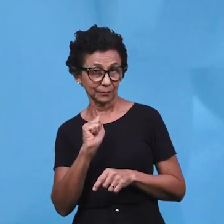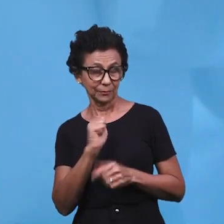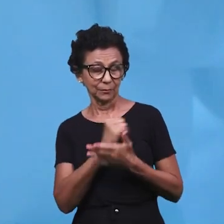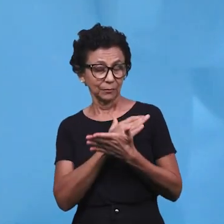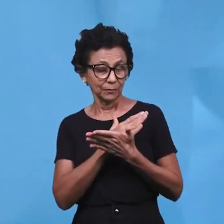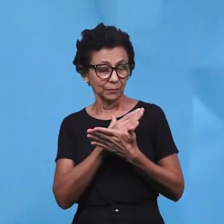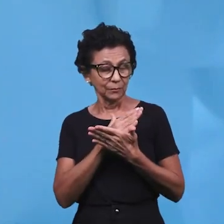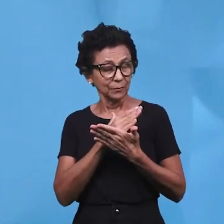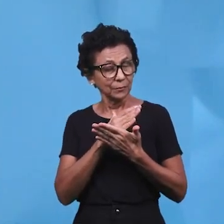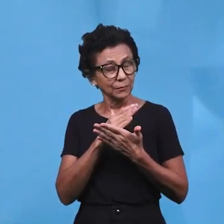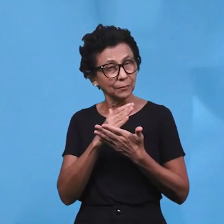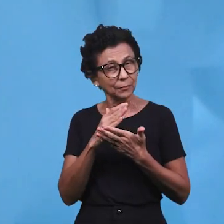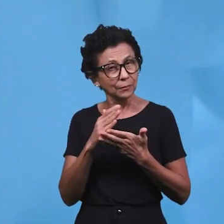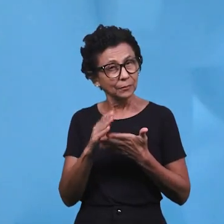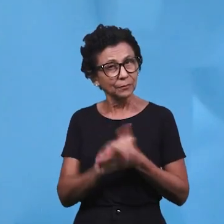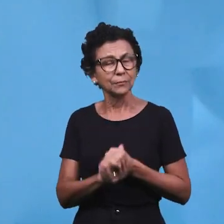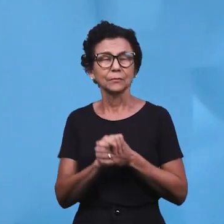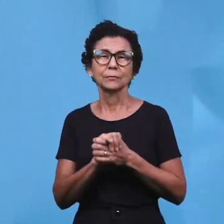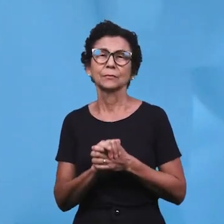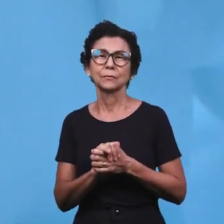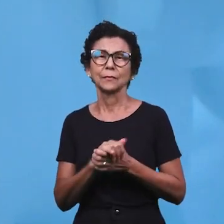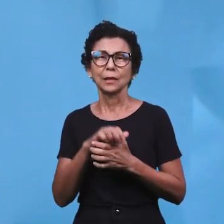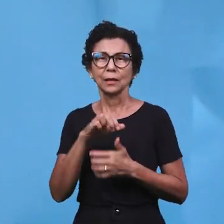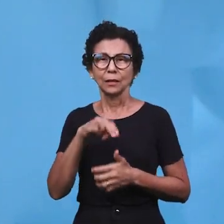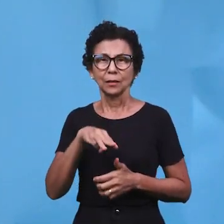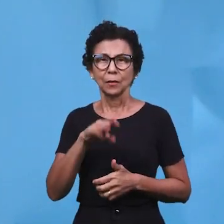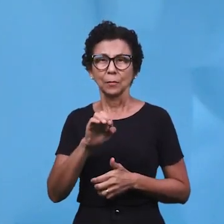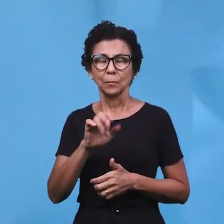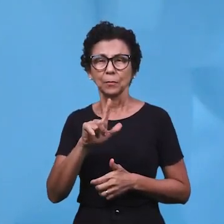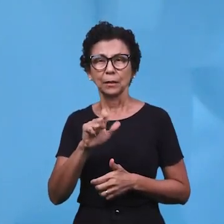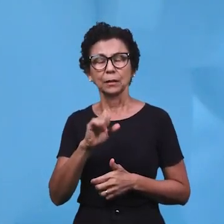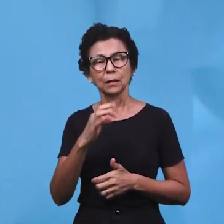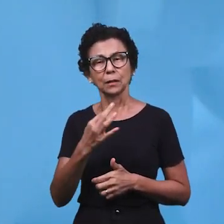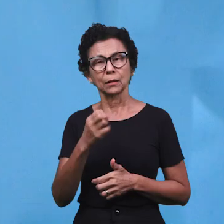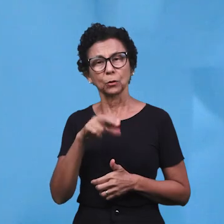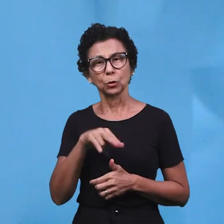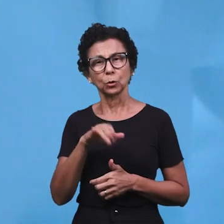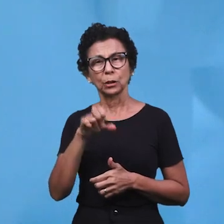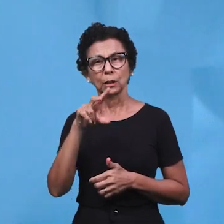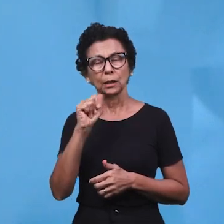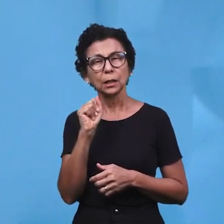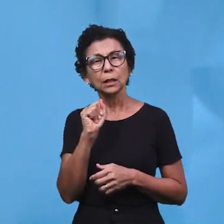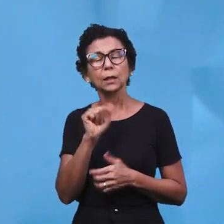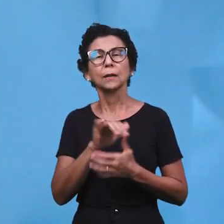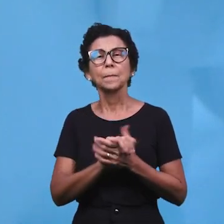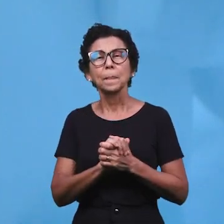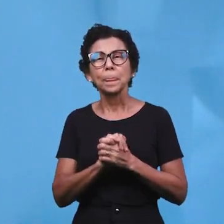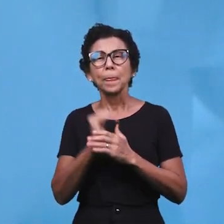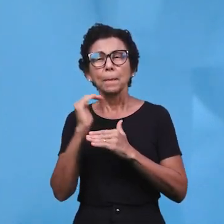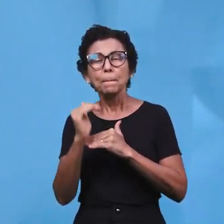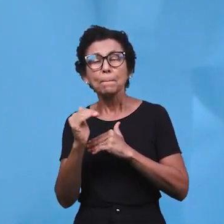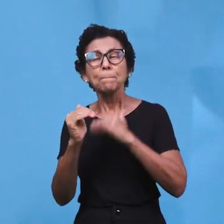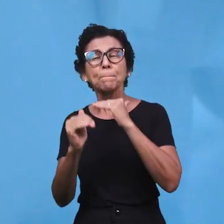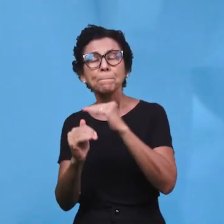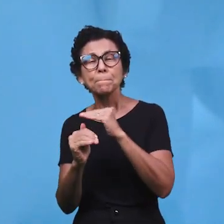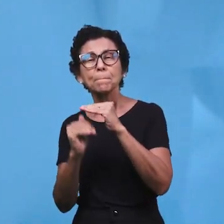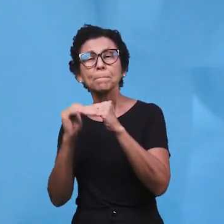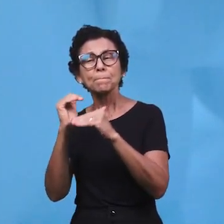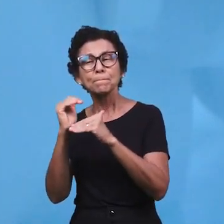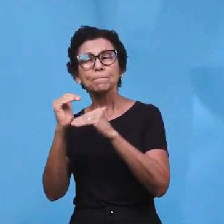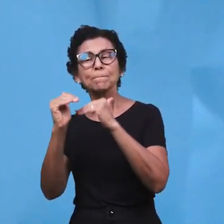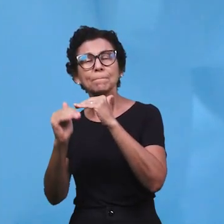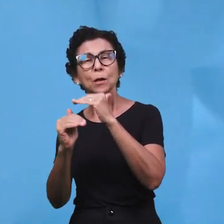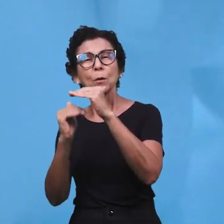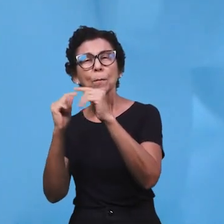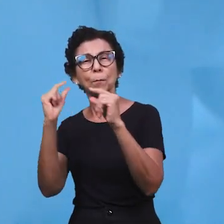pouquinhos a melatonina. Ela não é produzida num boom. Ela vai sendo produzida aos pouquinhos até atingir um nível